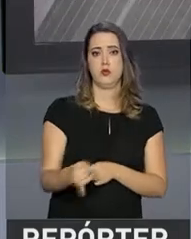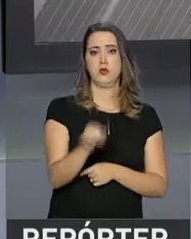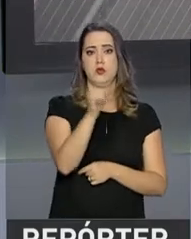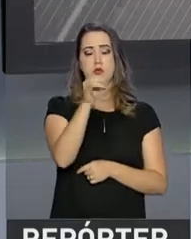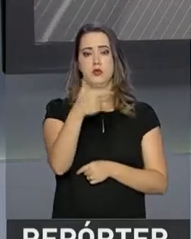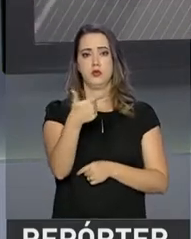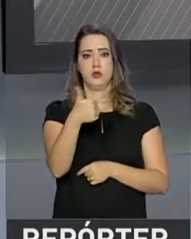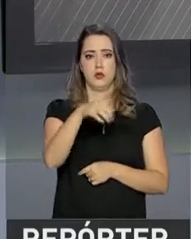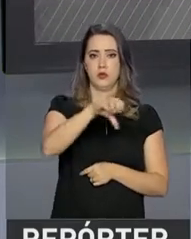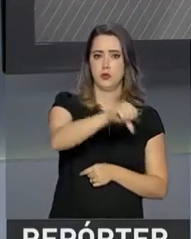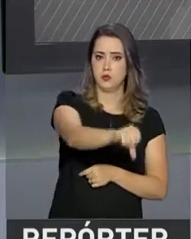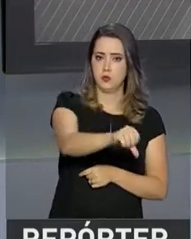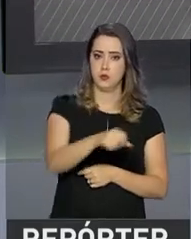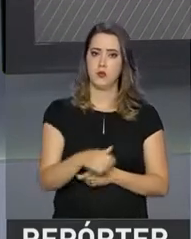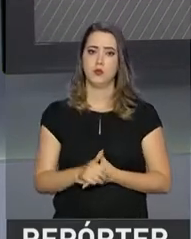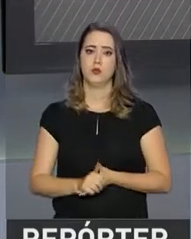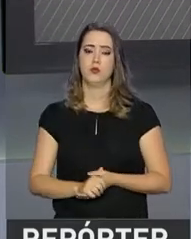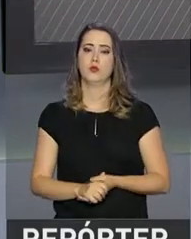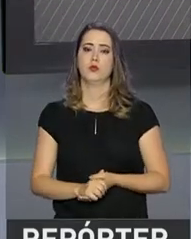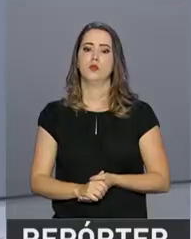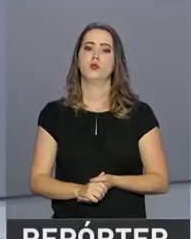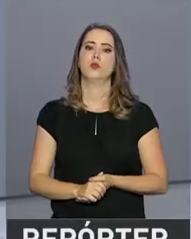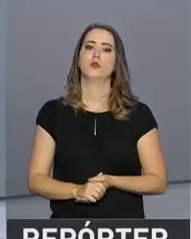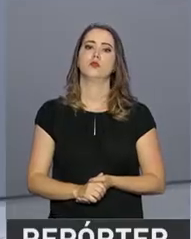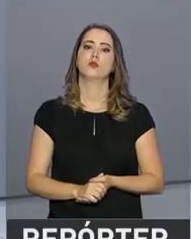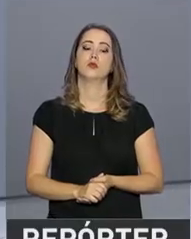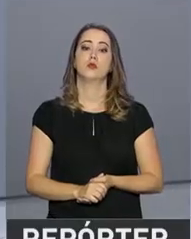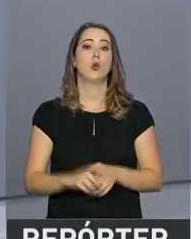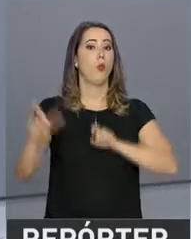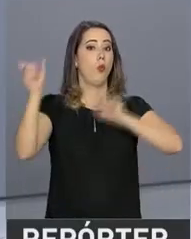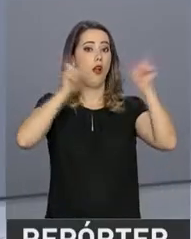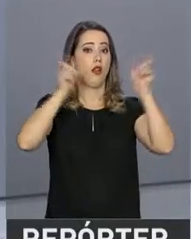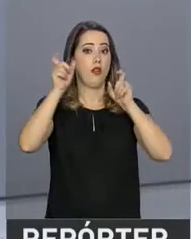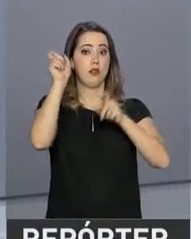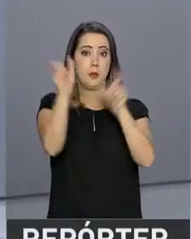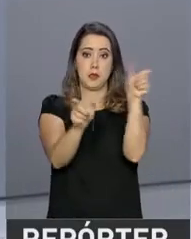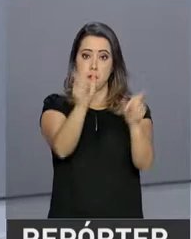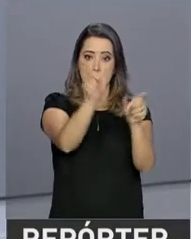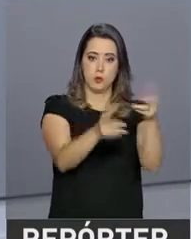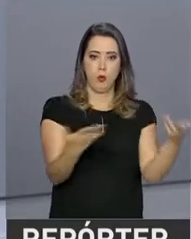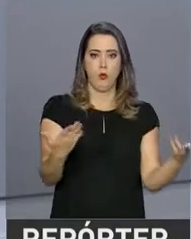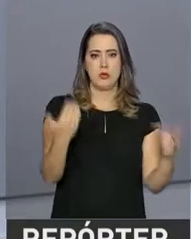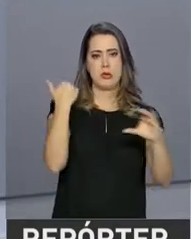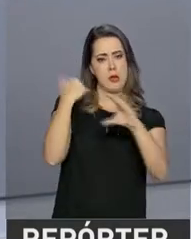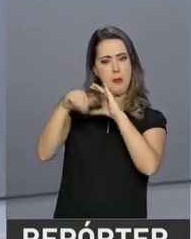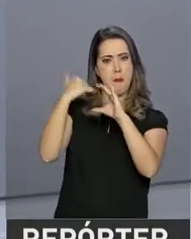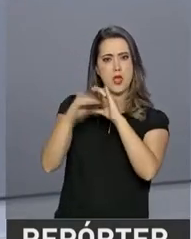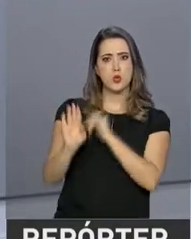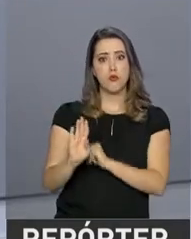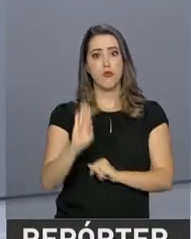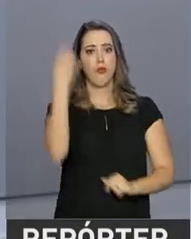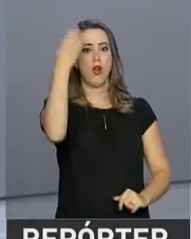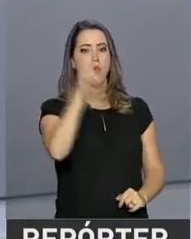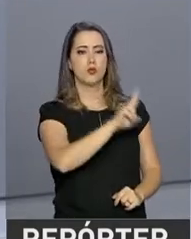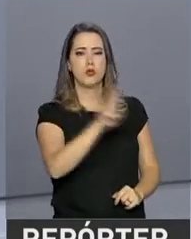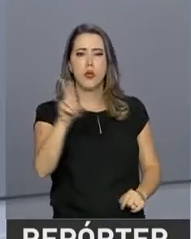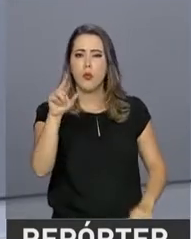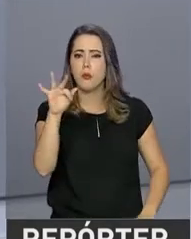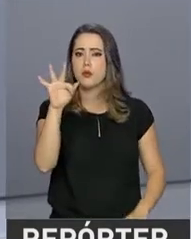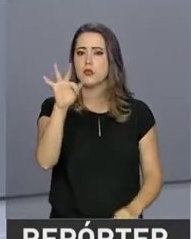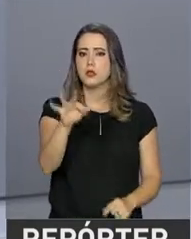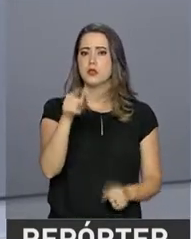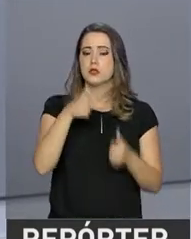posse em janeiro de 2019 e agora um alerta aos contribuintes e mails falsos em nome da receita